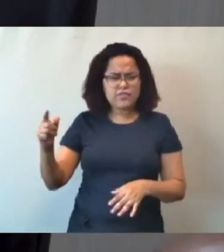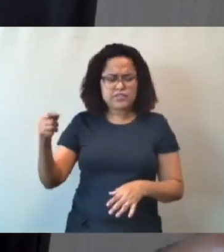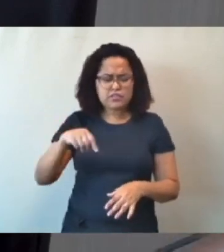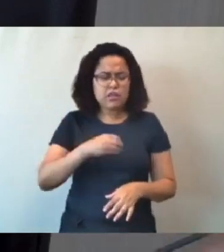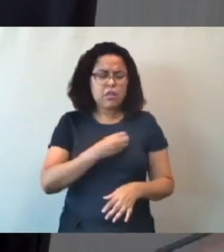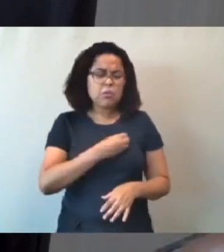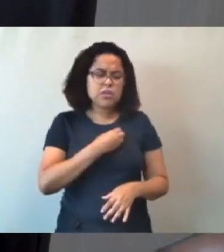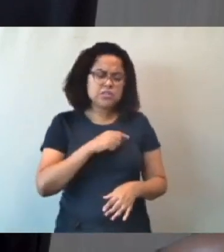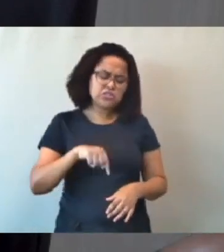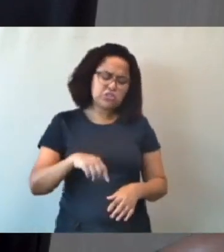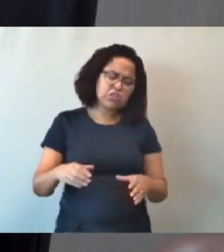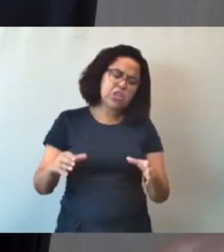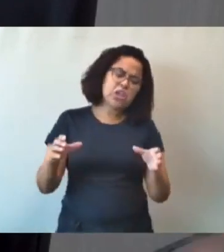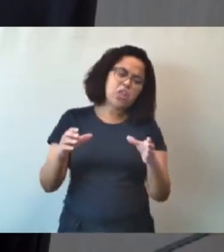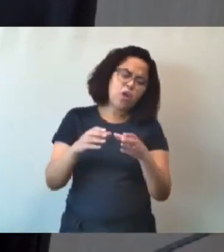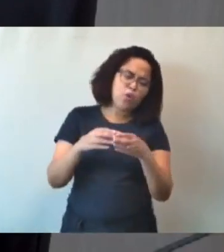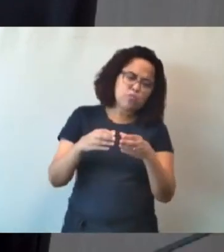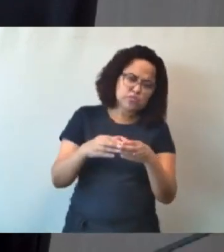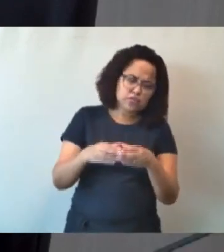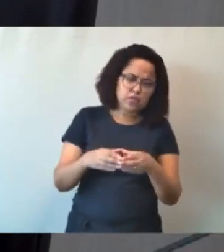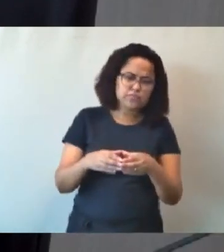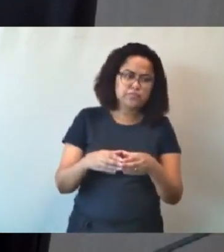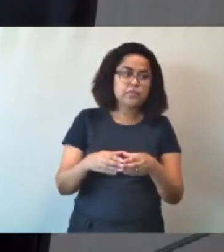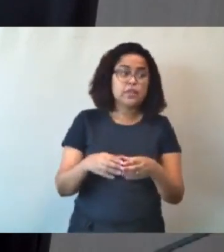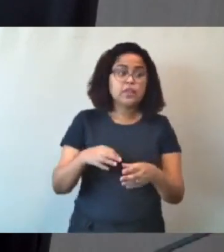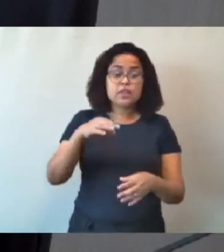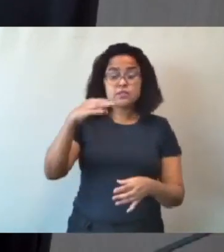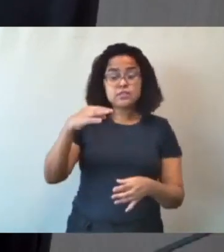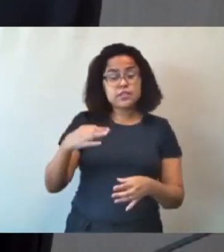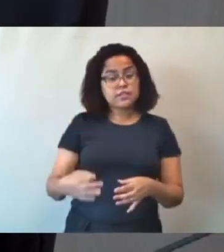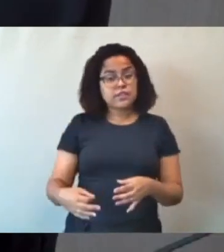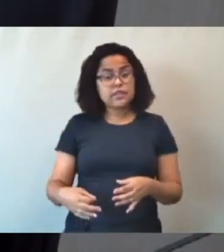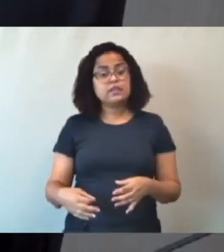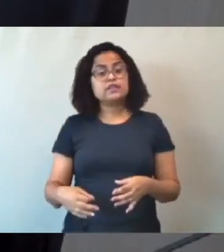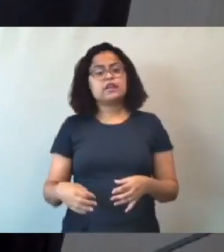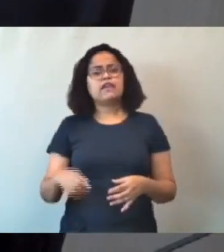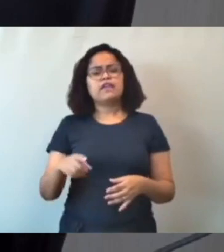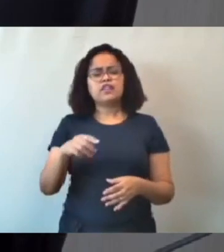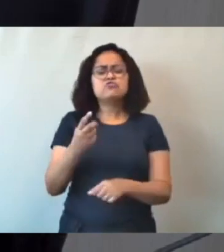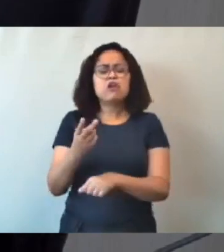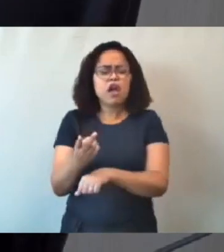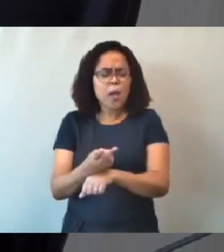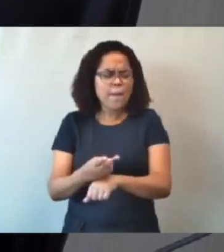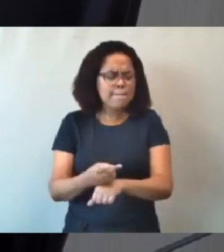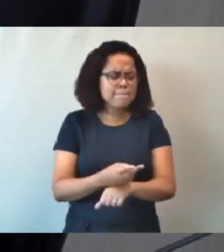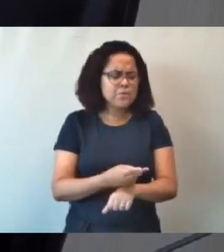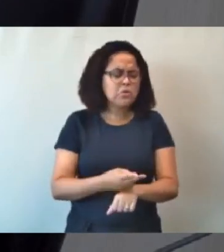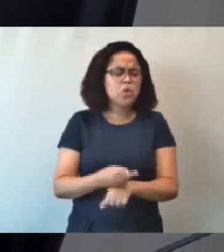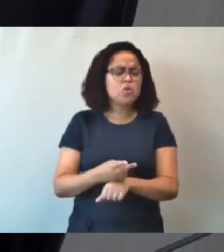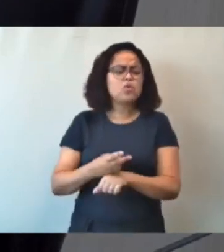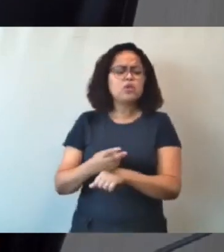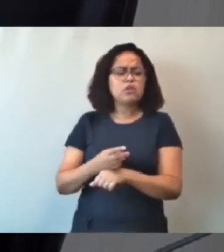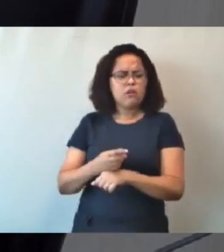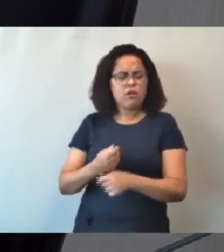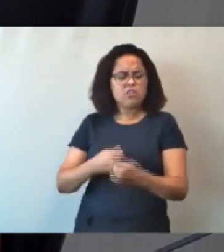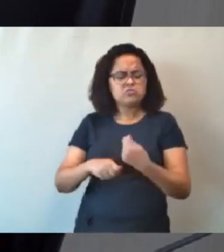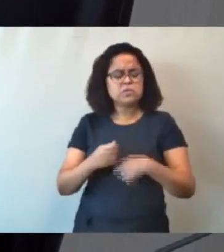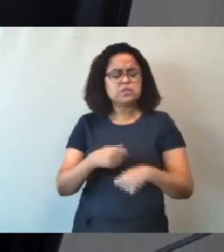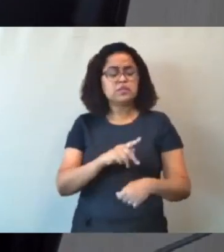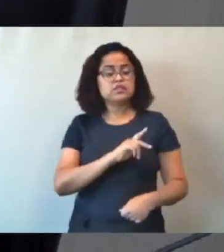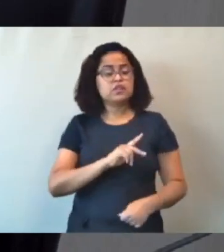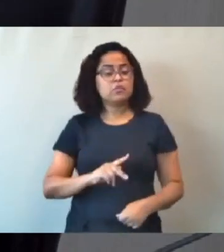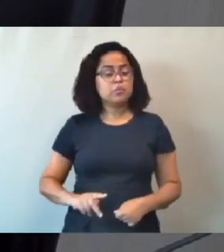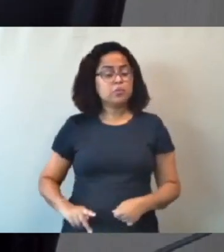tenho certeza que ele já chegou a procurar também a administração pública para tratar desse